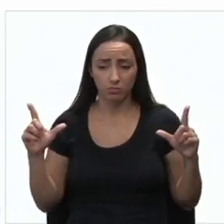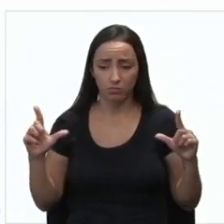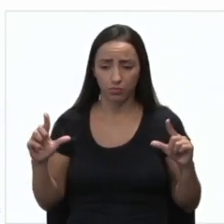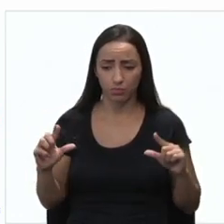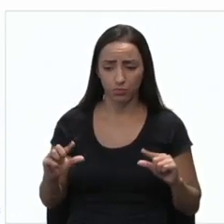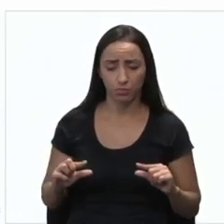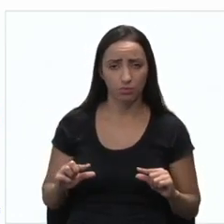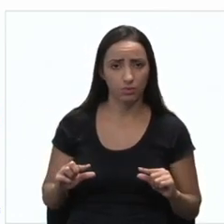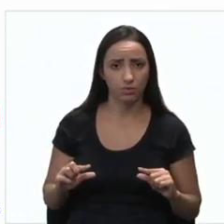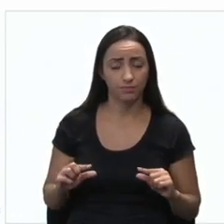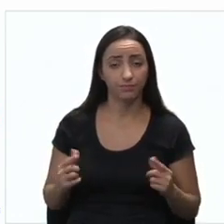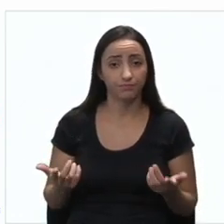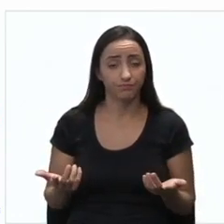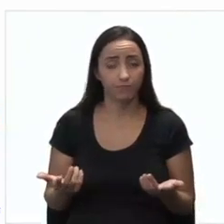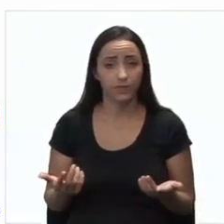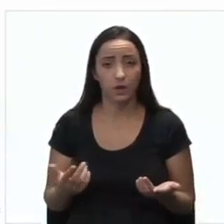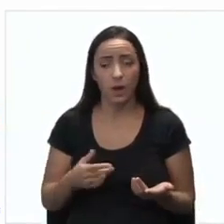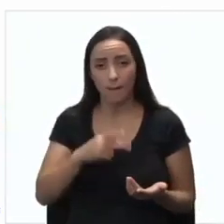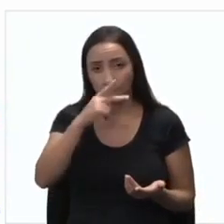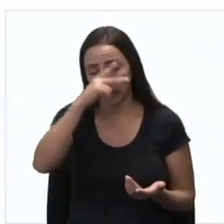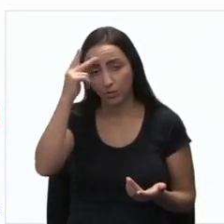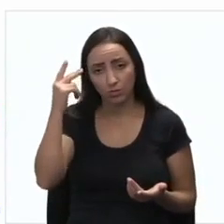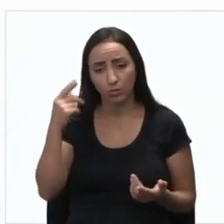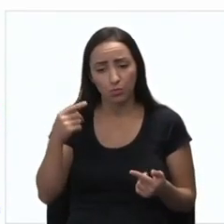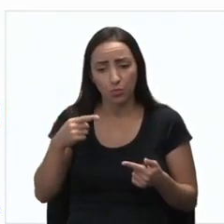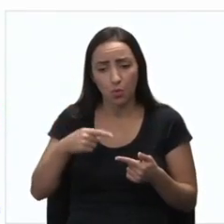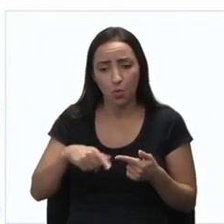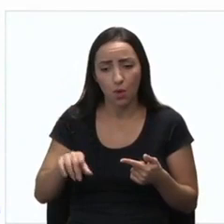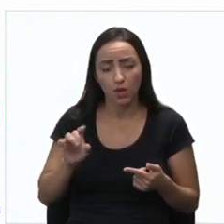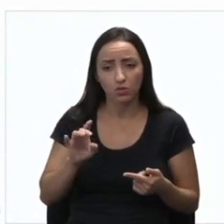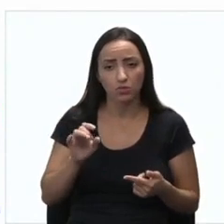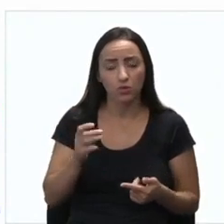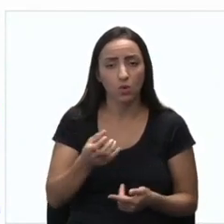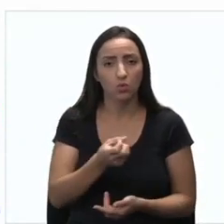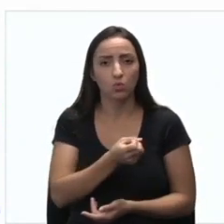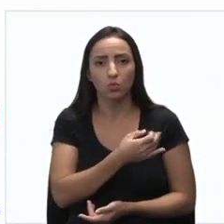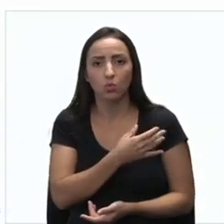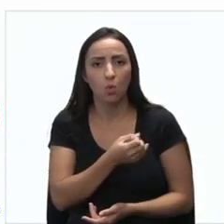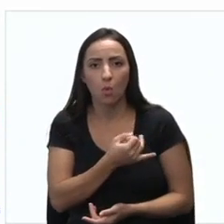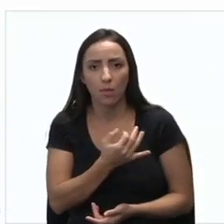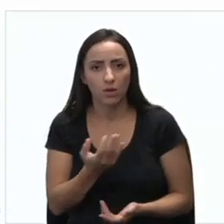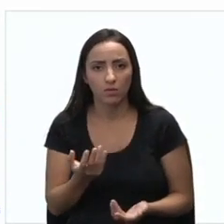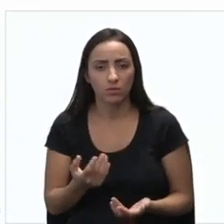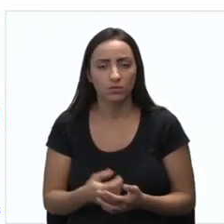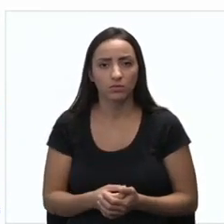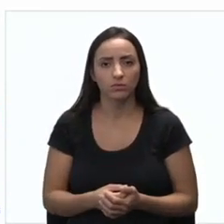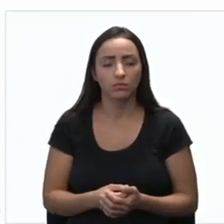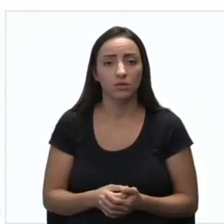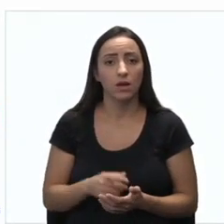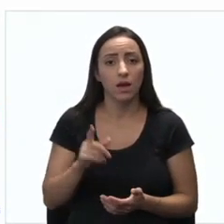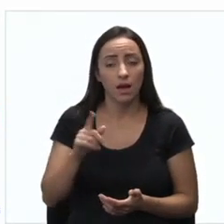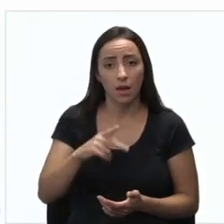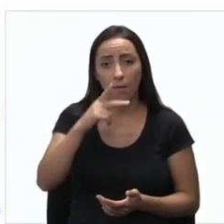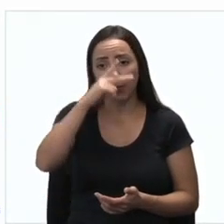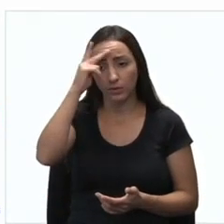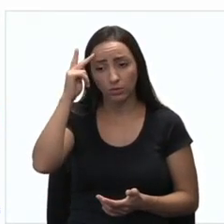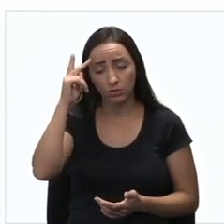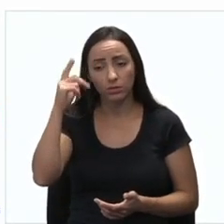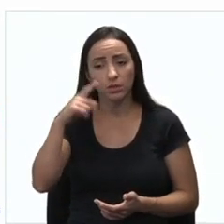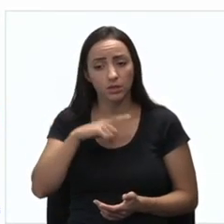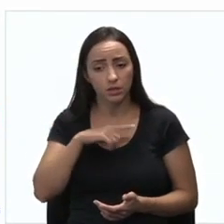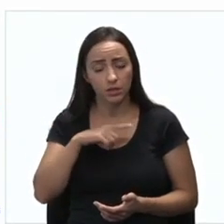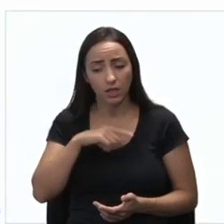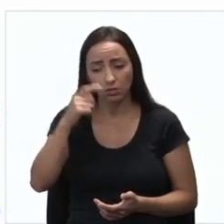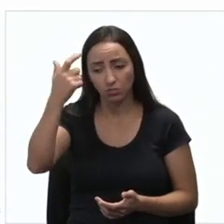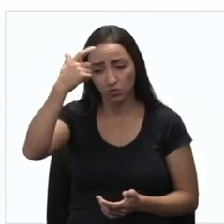ser visto como um objeto, como sendo mais um número naquela empresa, mas sim alguém dotado de